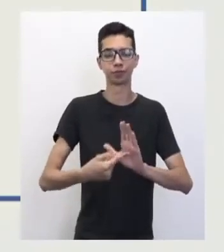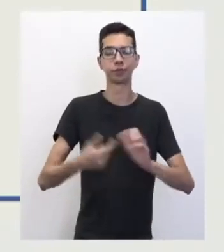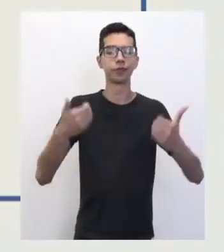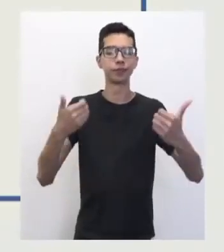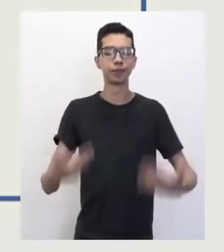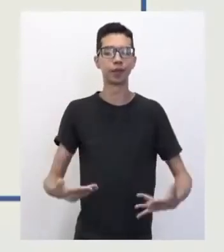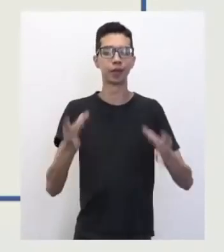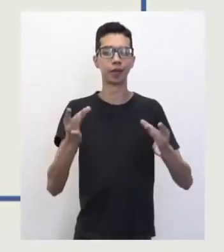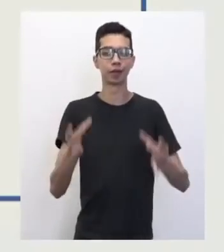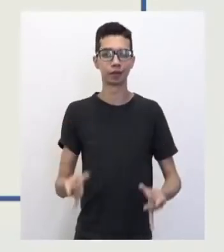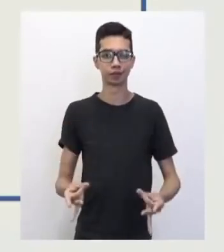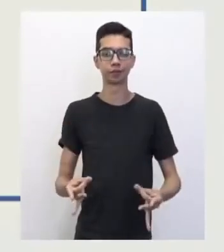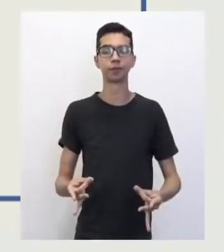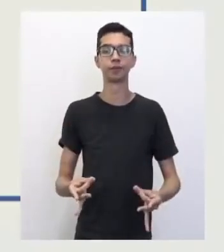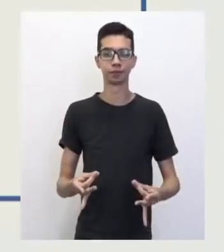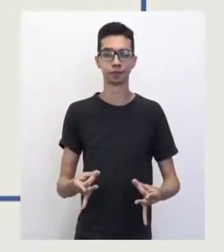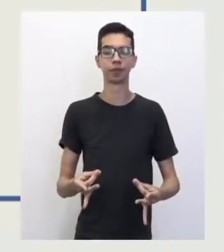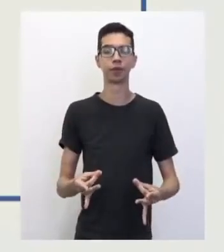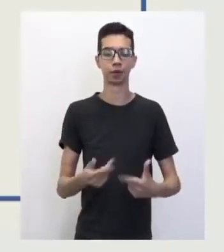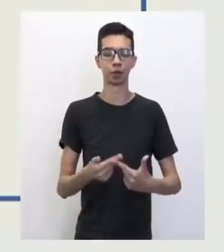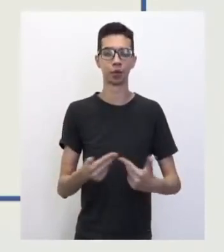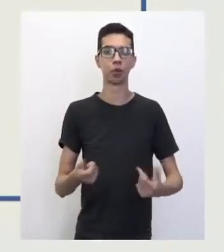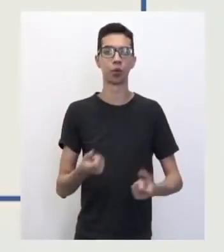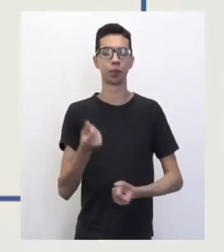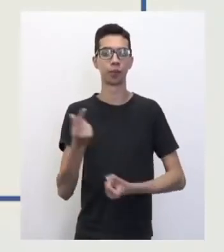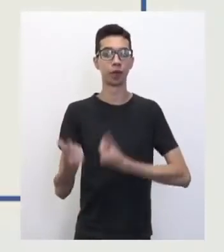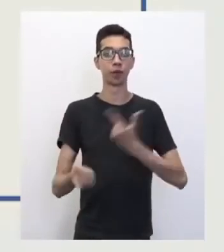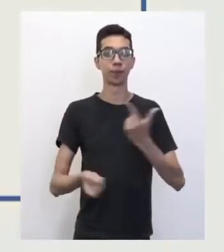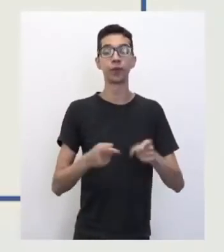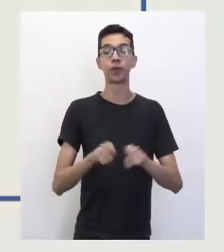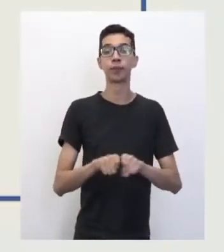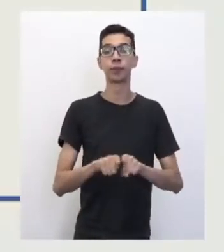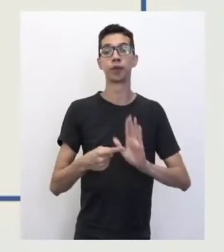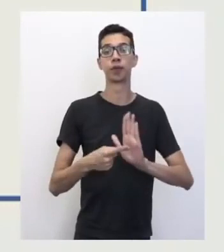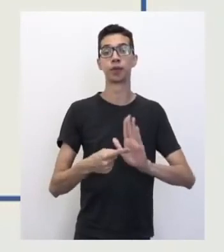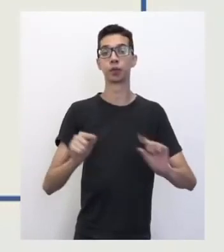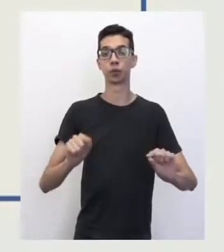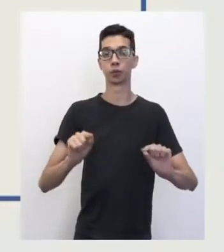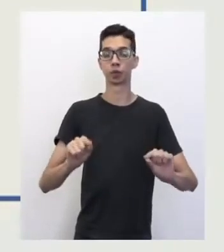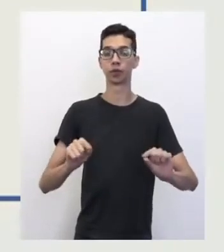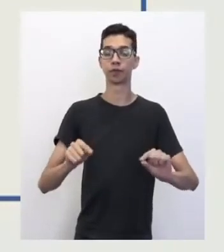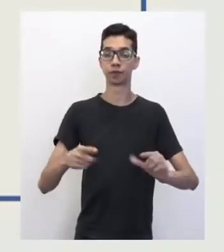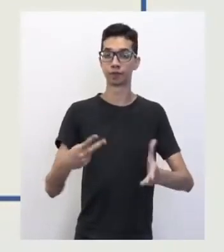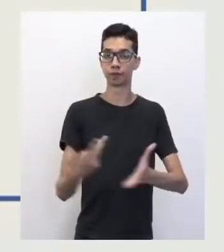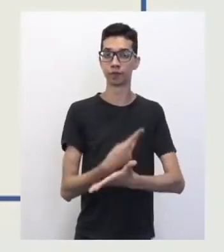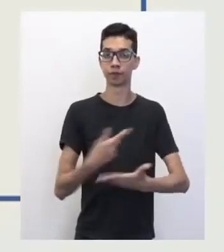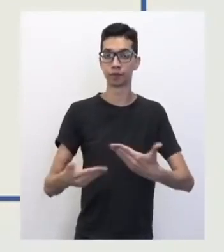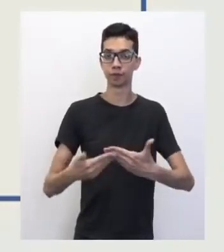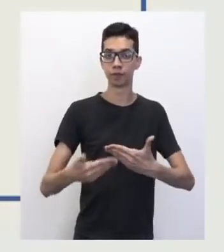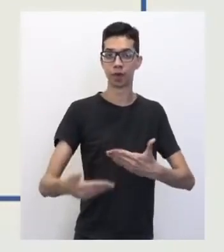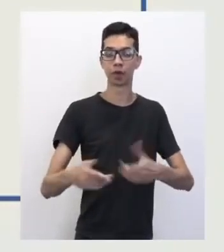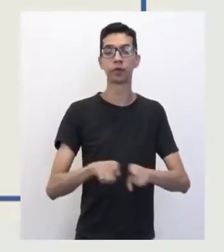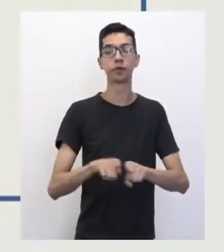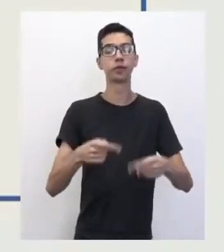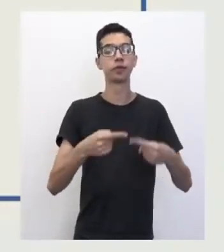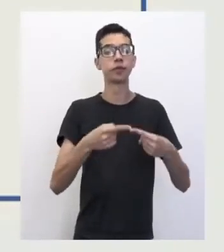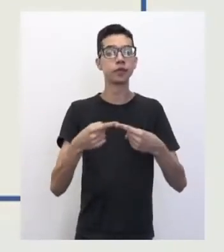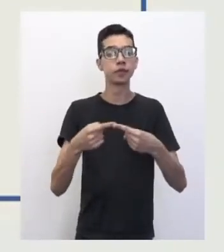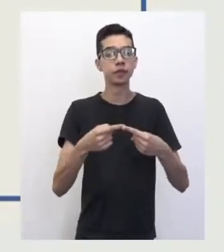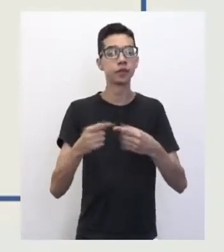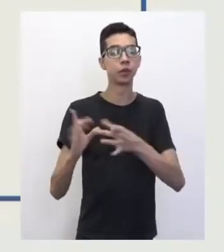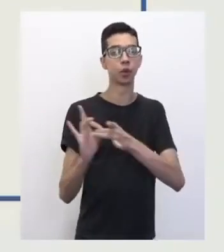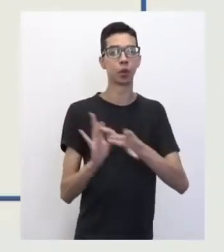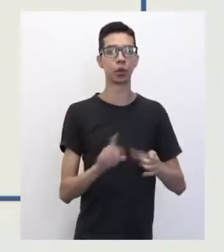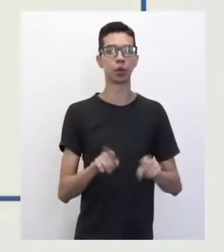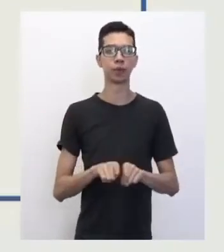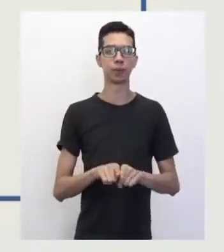também para explicar alguma coisa. E indicar consequências, né? Um sentido também. Então,